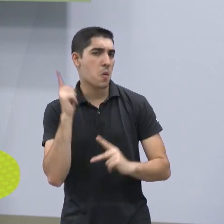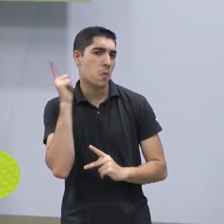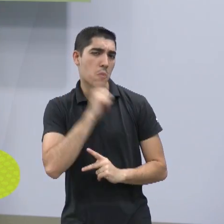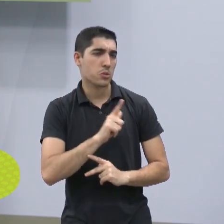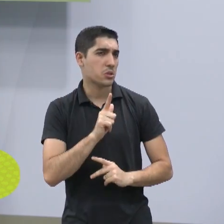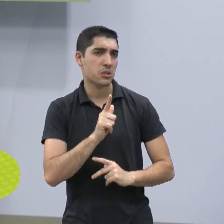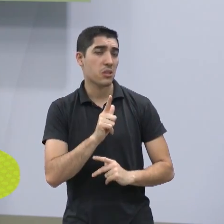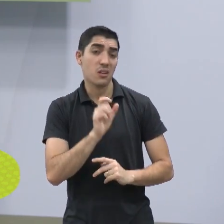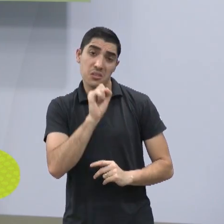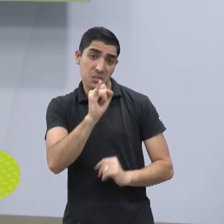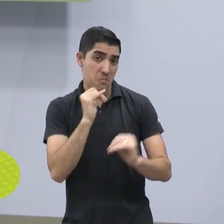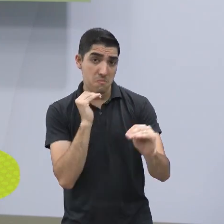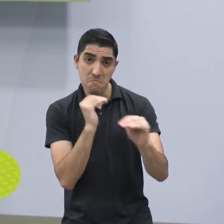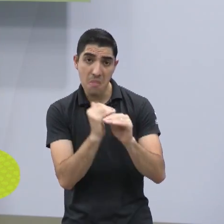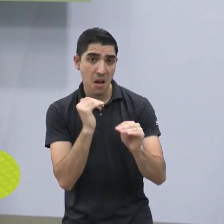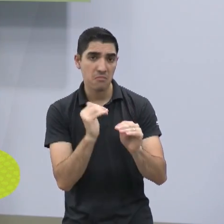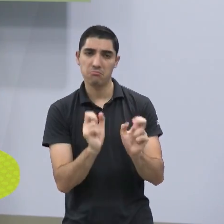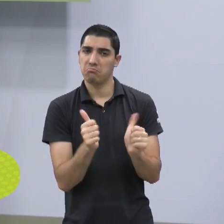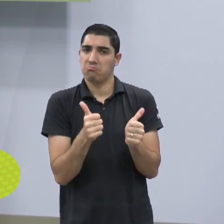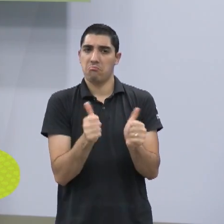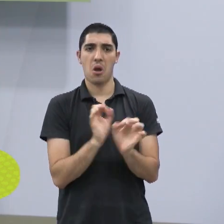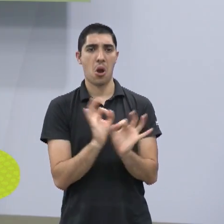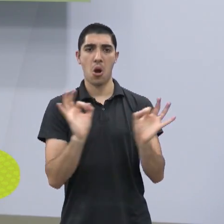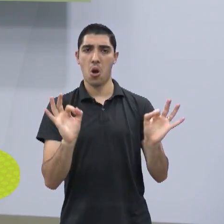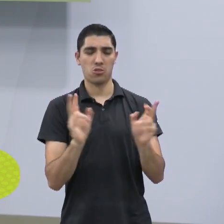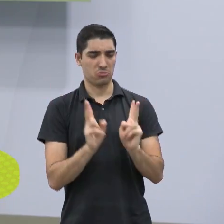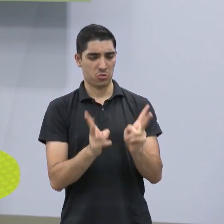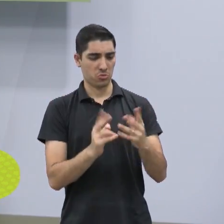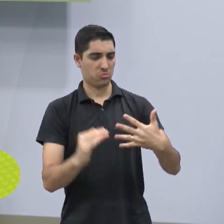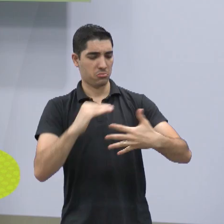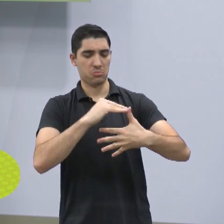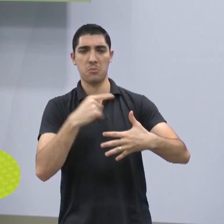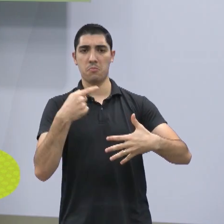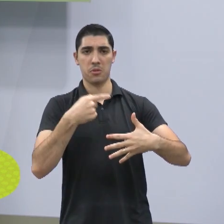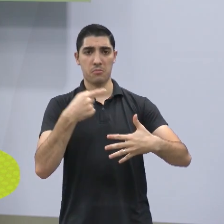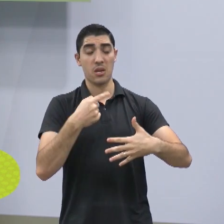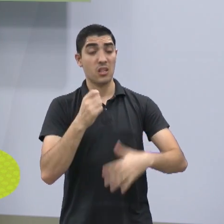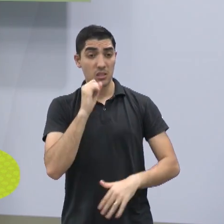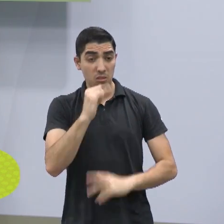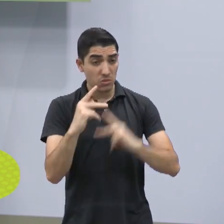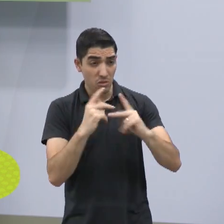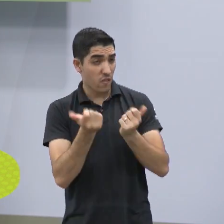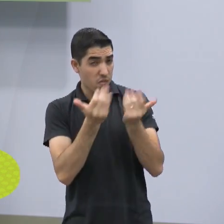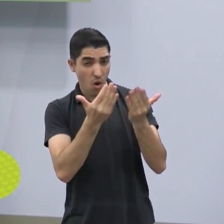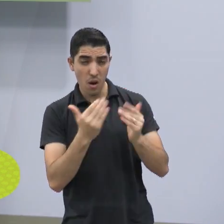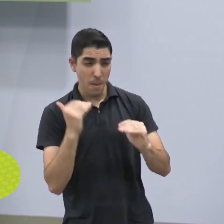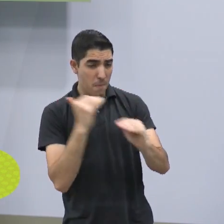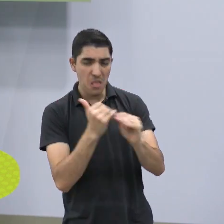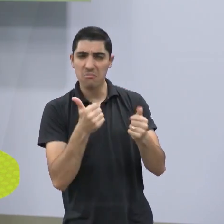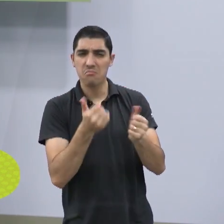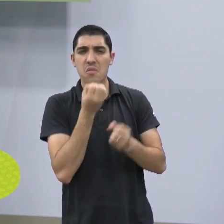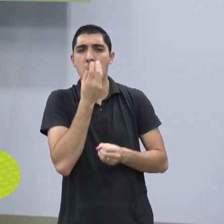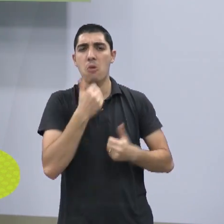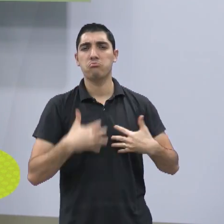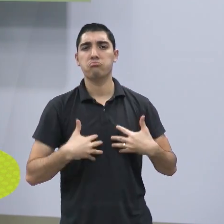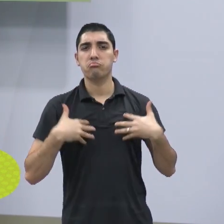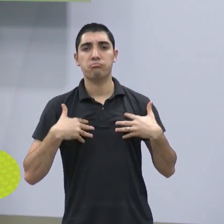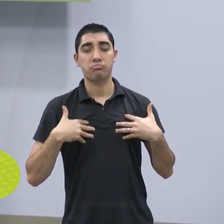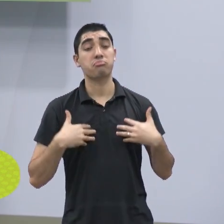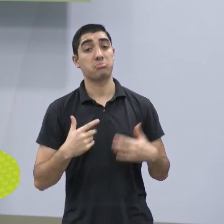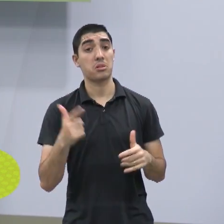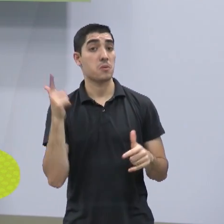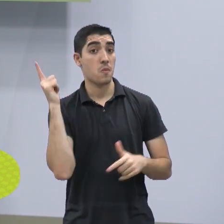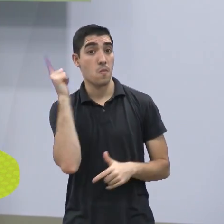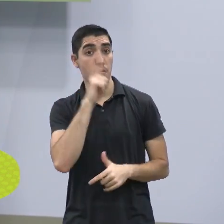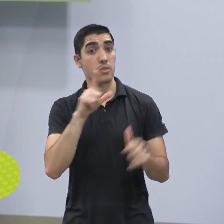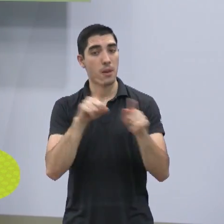está classificado, já está bem, já é líder. Arrancar um empatezinho lá, tá legal, tá bacana, cumpre bem a tabela aí